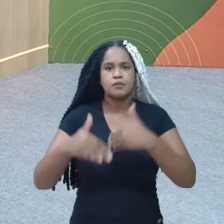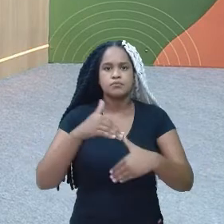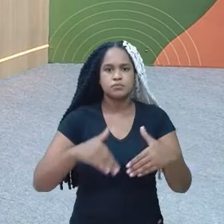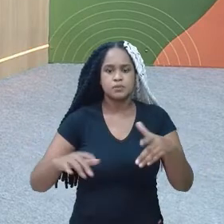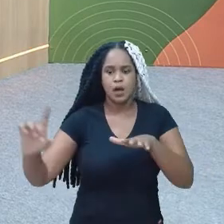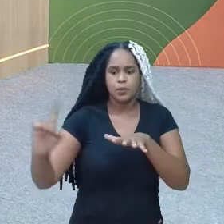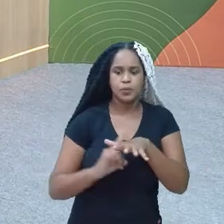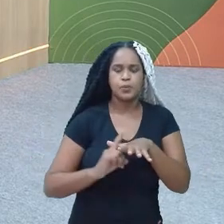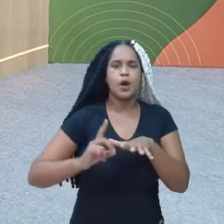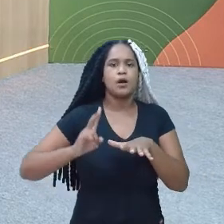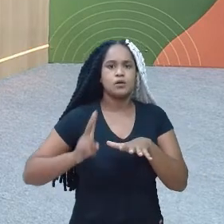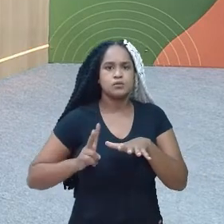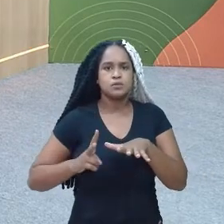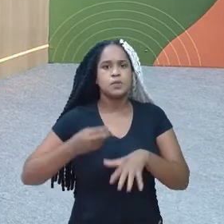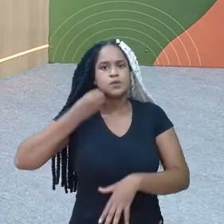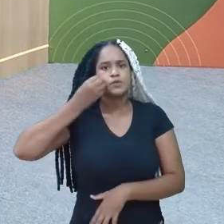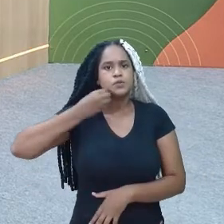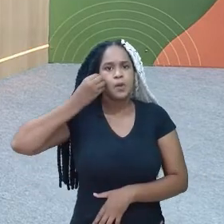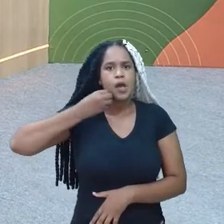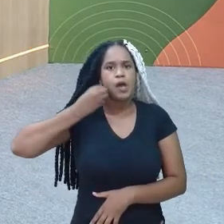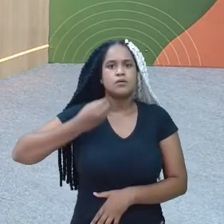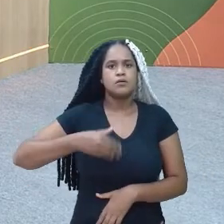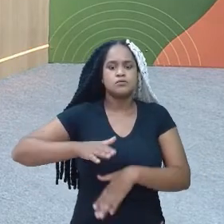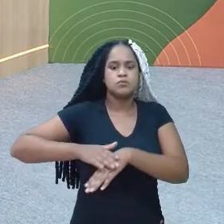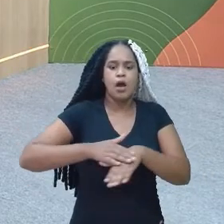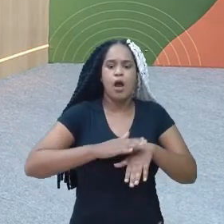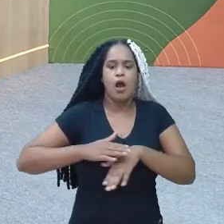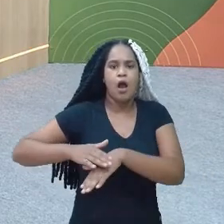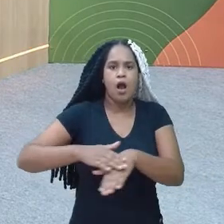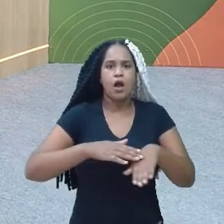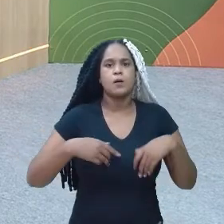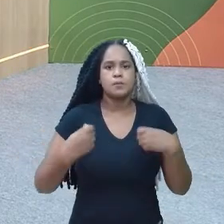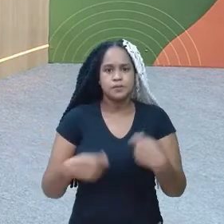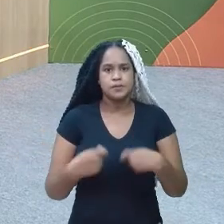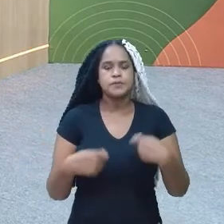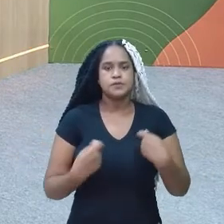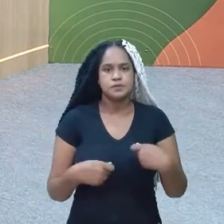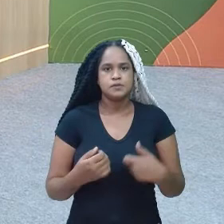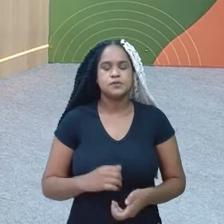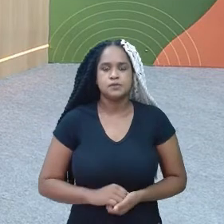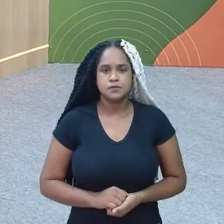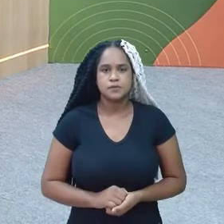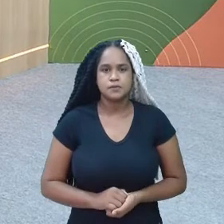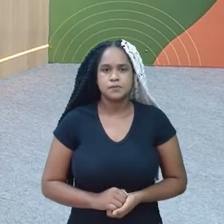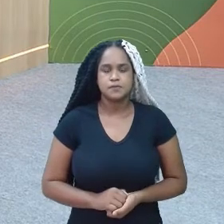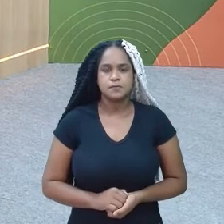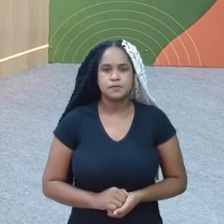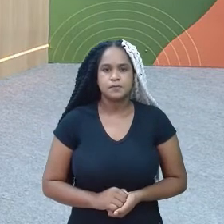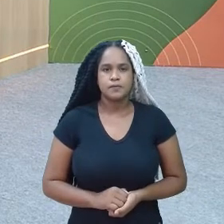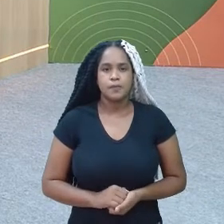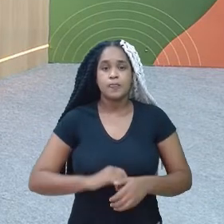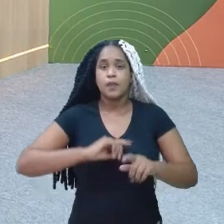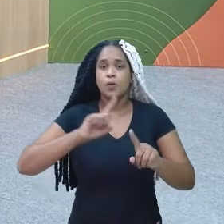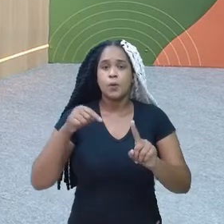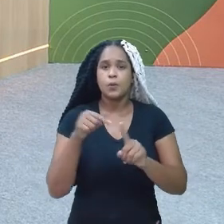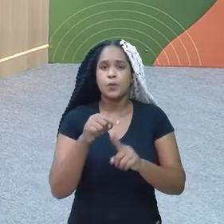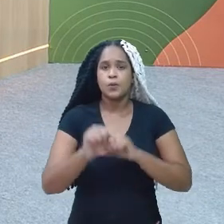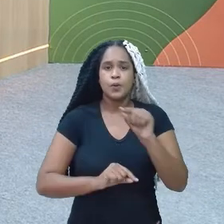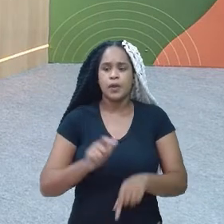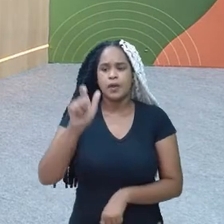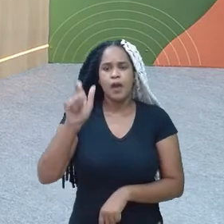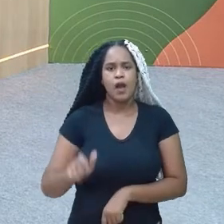de vivenciar sua autonomia de uma maneira cada vez mais que ele se sinta